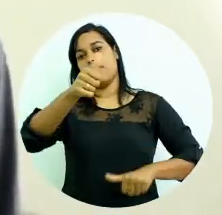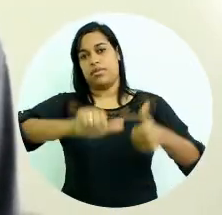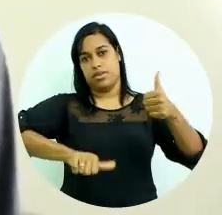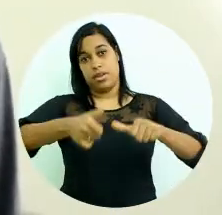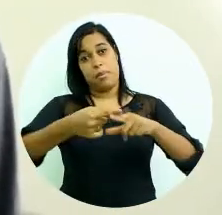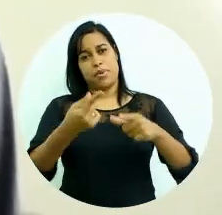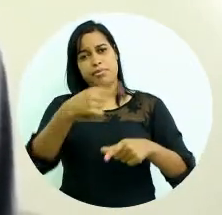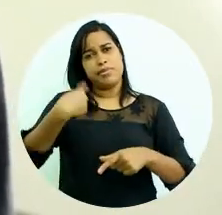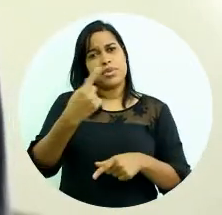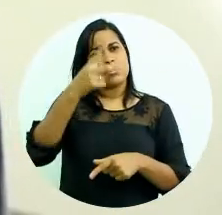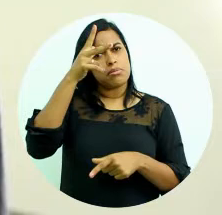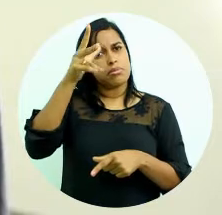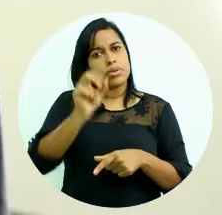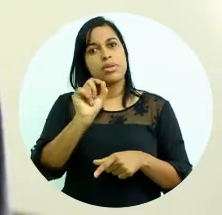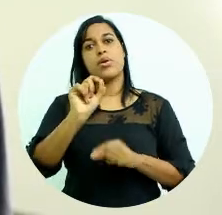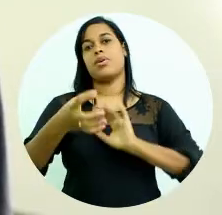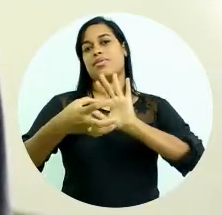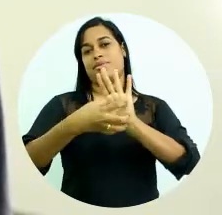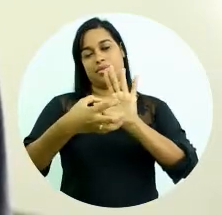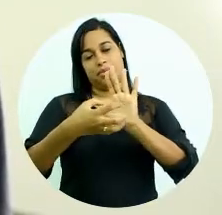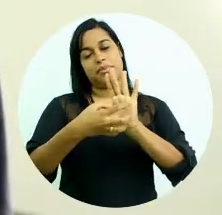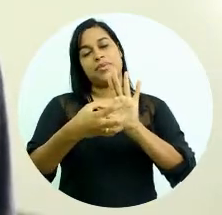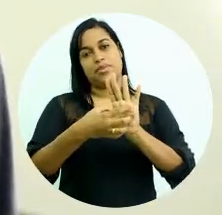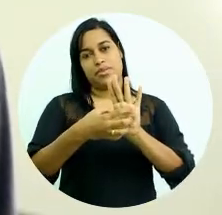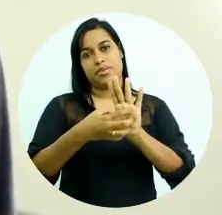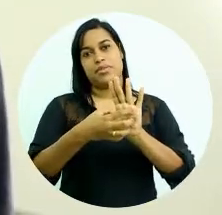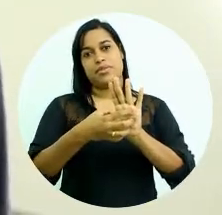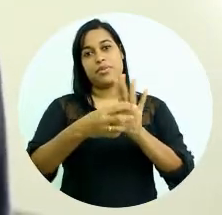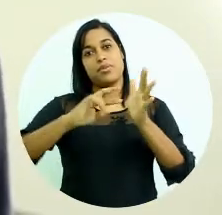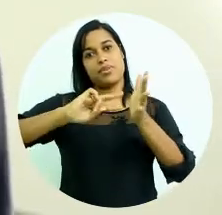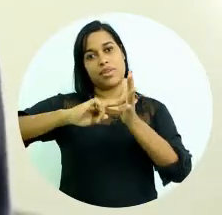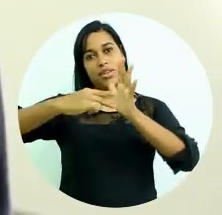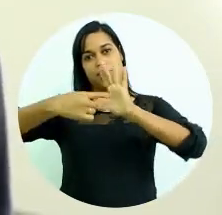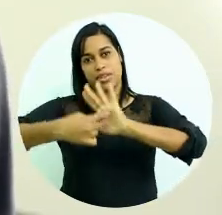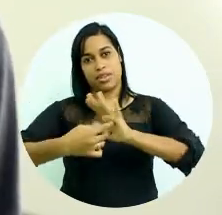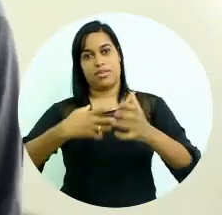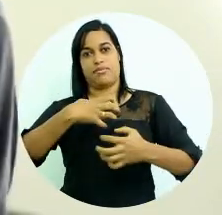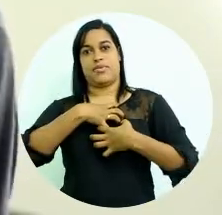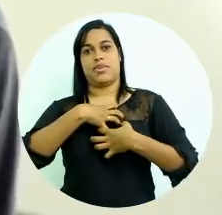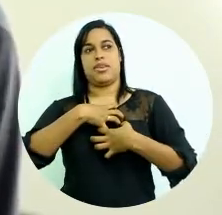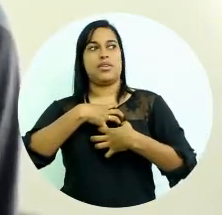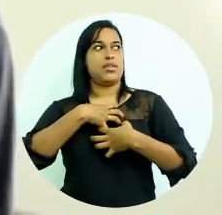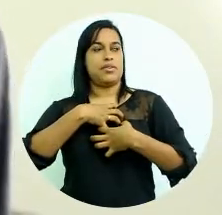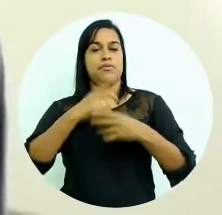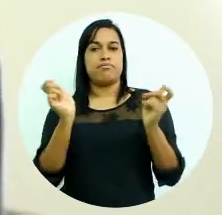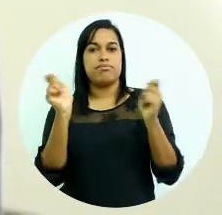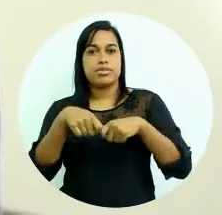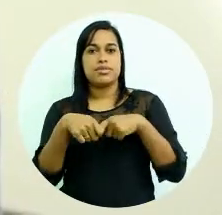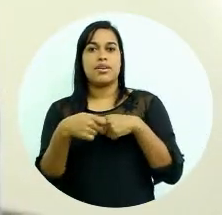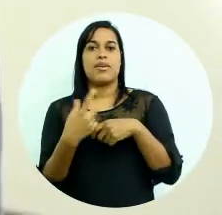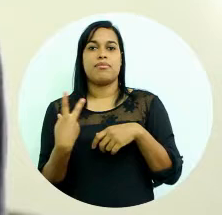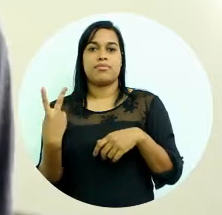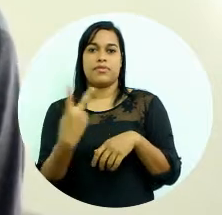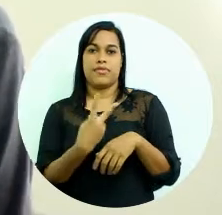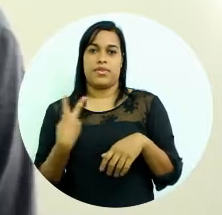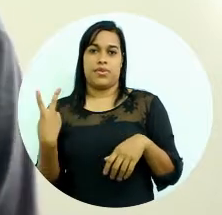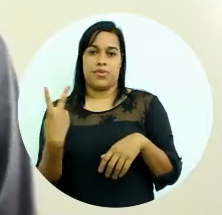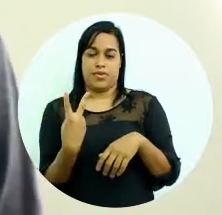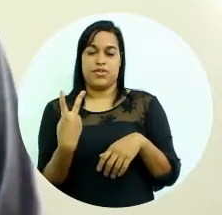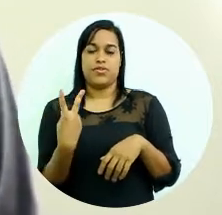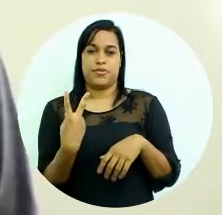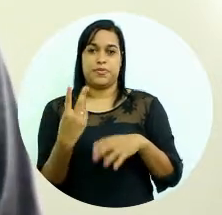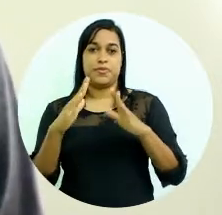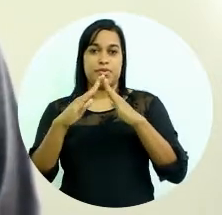ideia de que os símbolos, eles são significativos, eles são carregados de valores. E